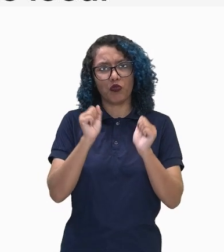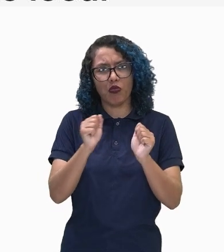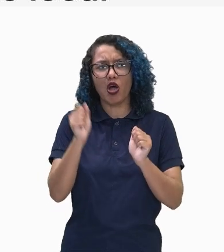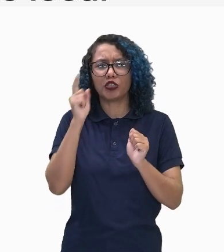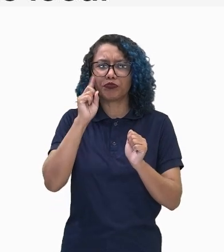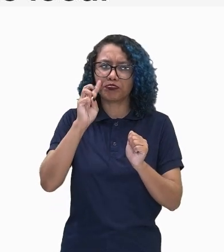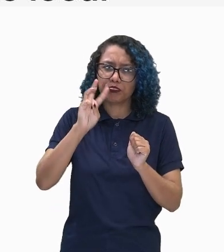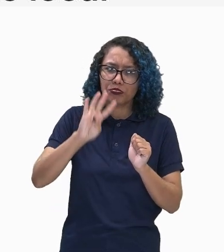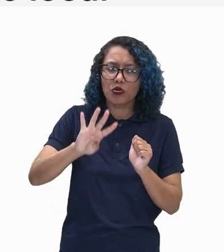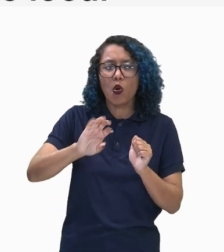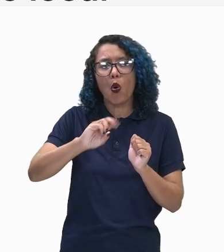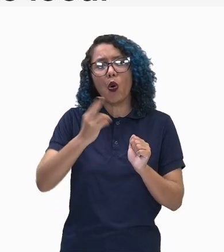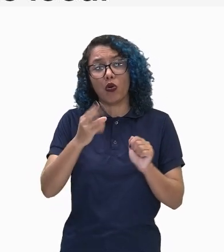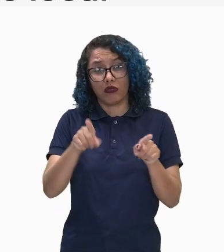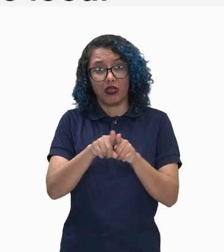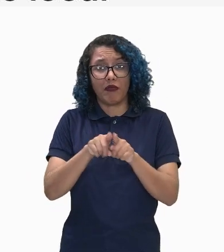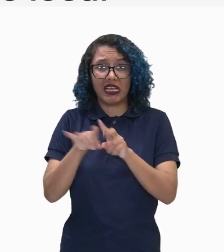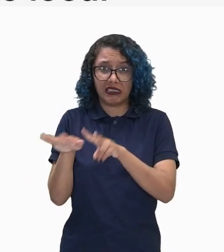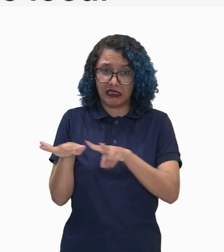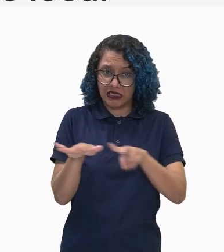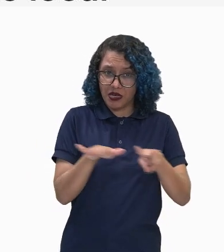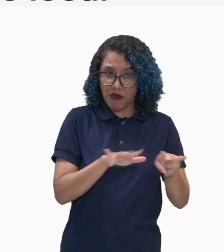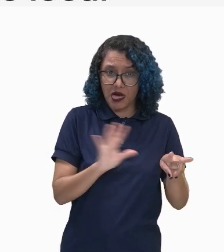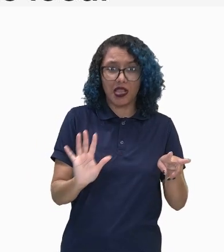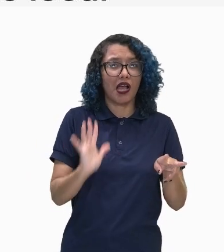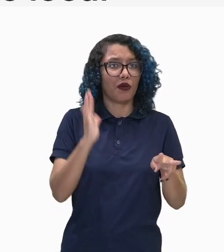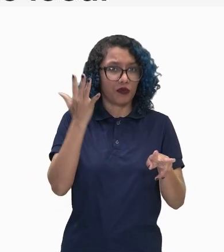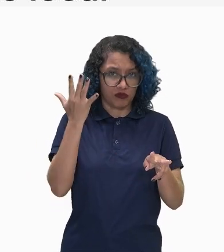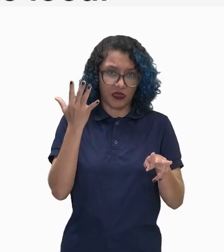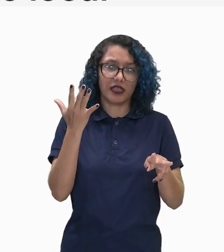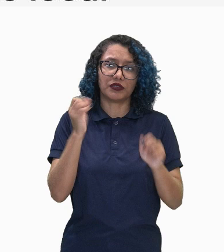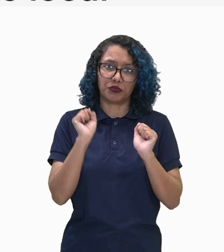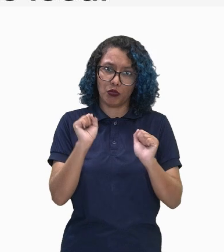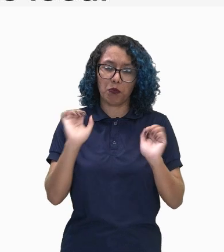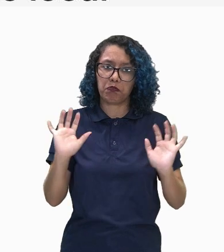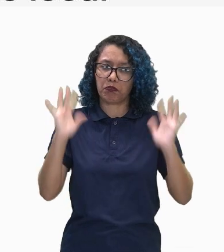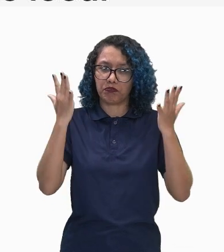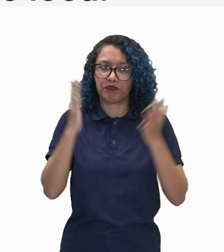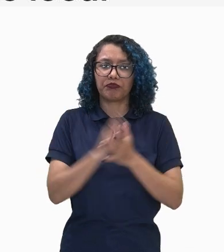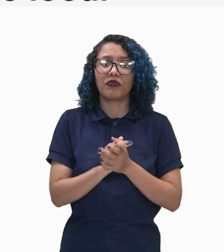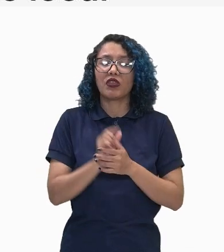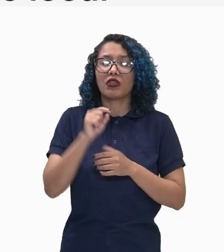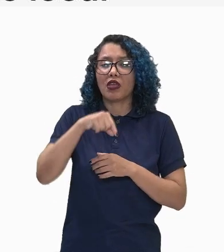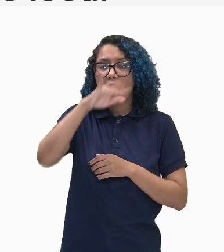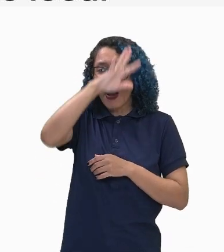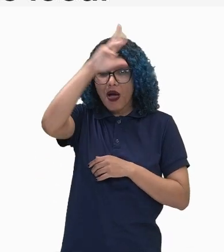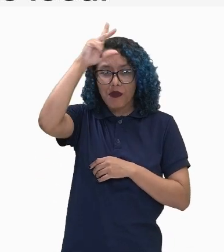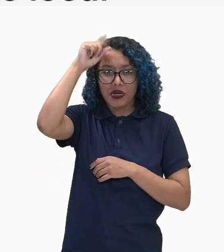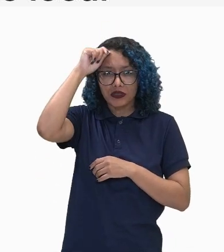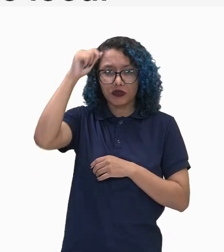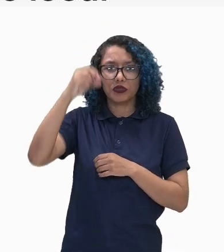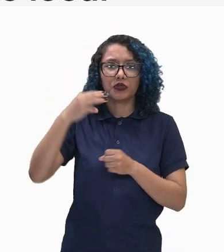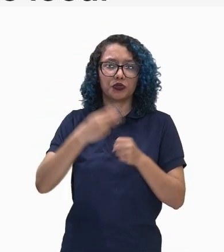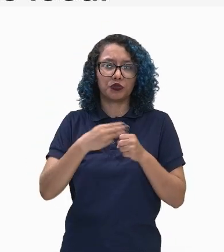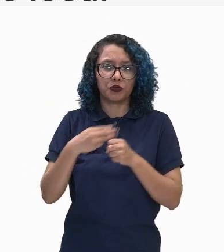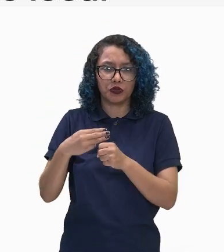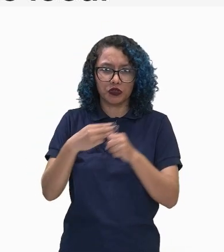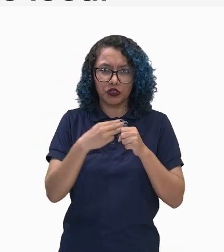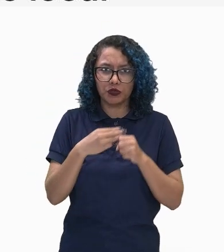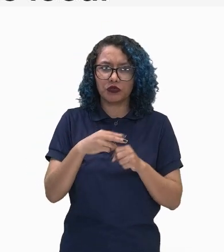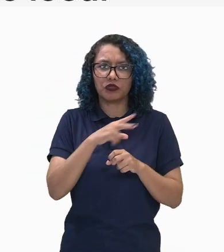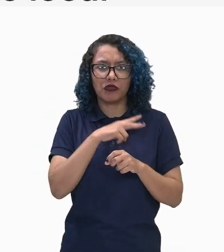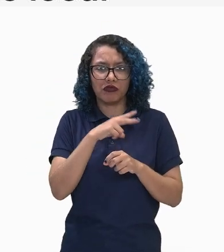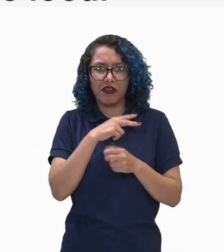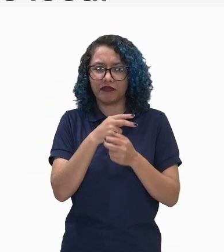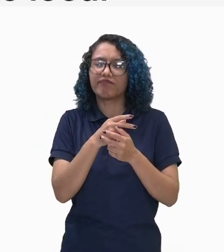dias e até mesmo semanas. No Amazonas, vários municípios possuem suas peculiaridades e,